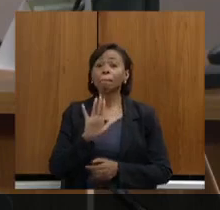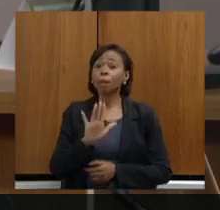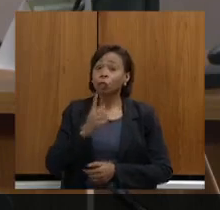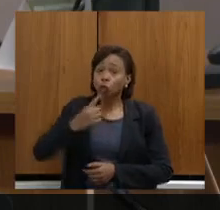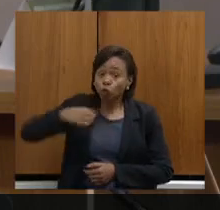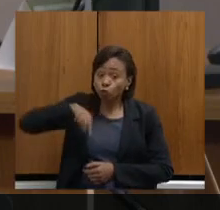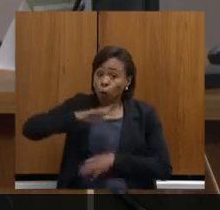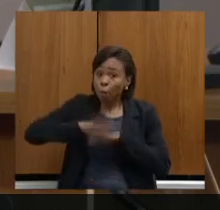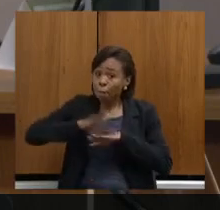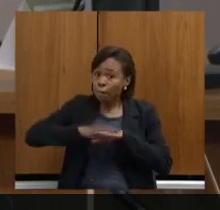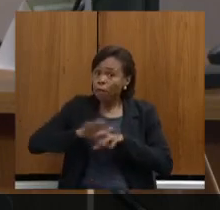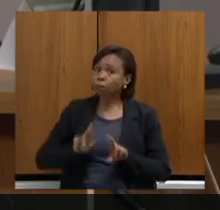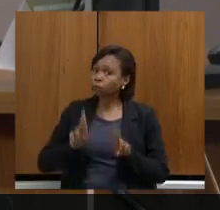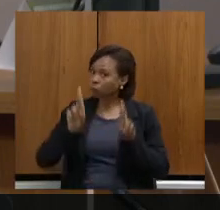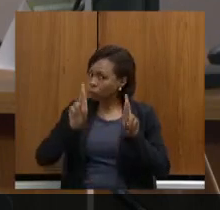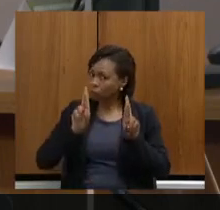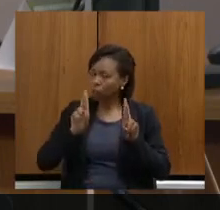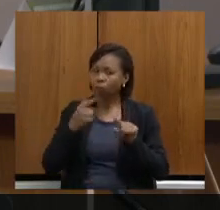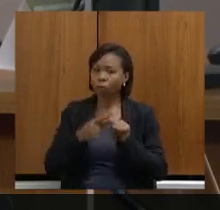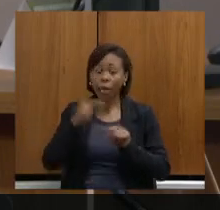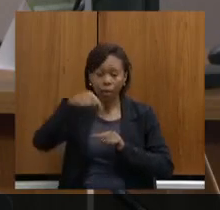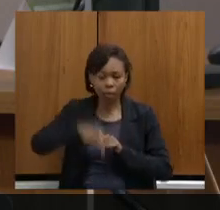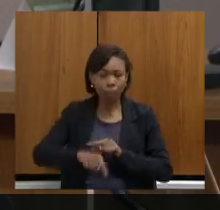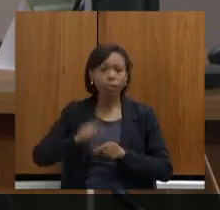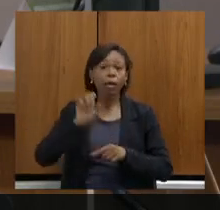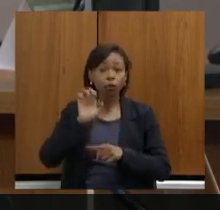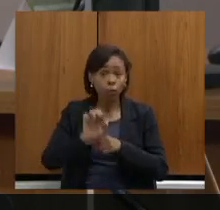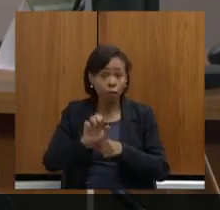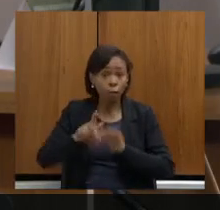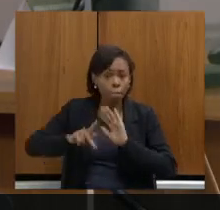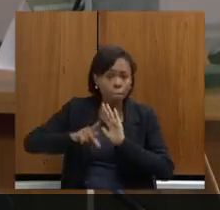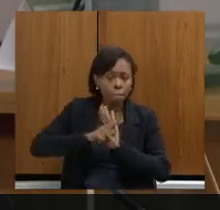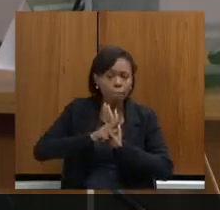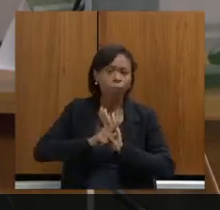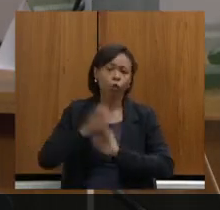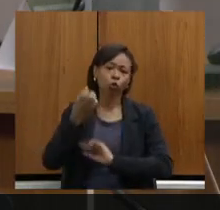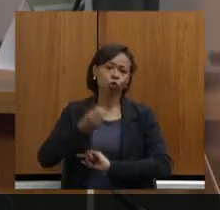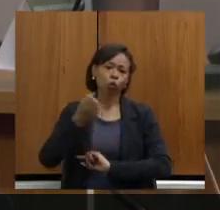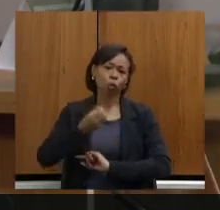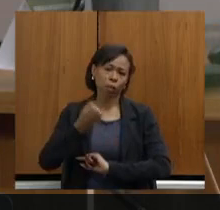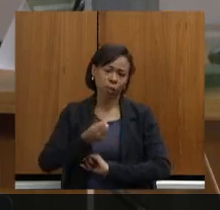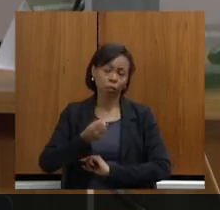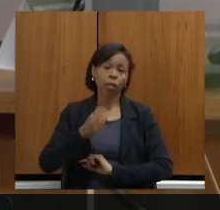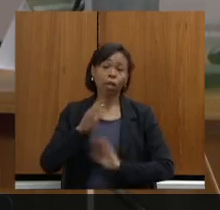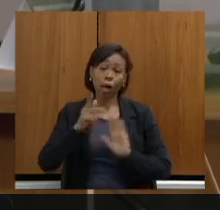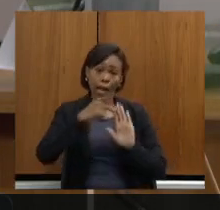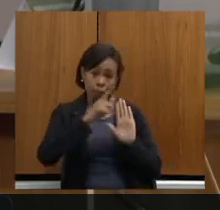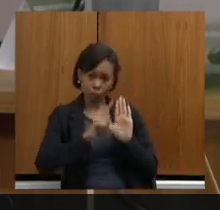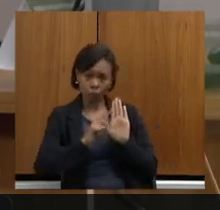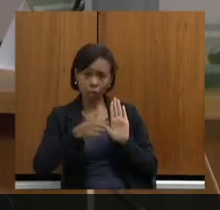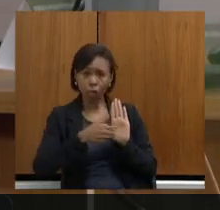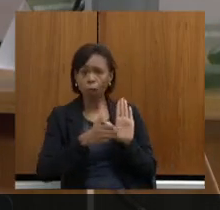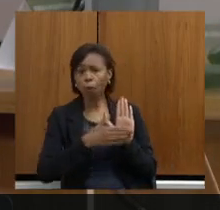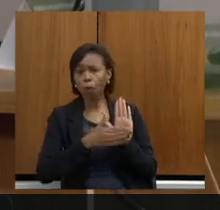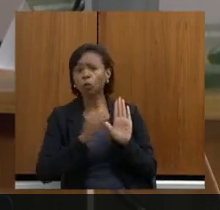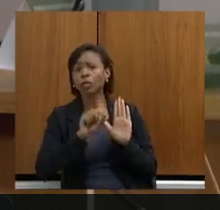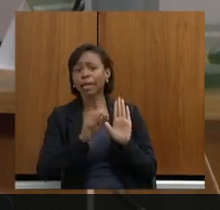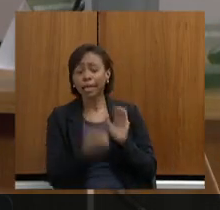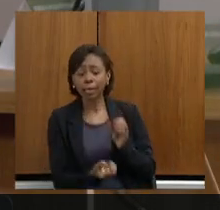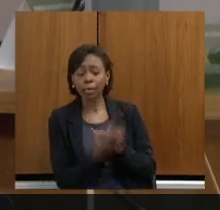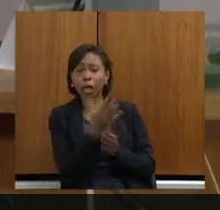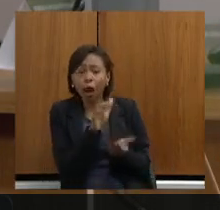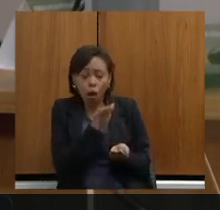assumamos que nós somos o estado do leite a proposta desse projeto de lei secretária é a criação de um fundo